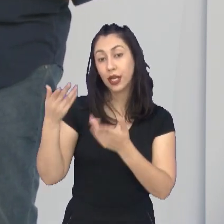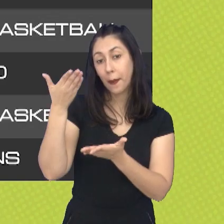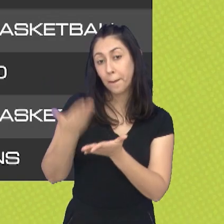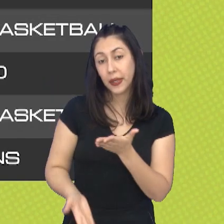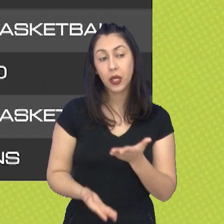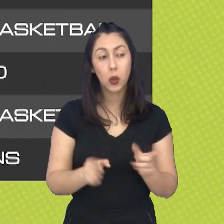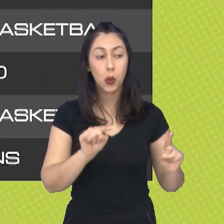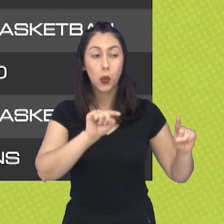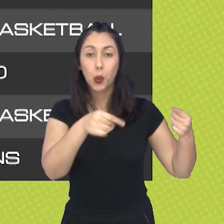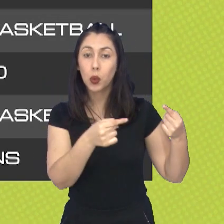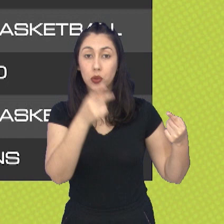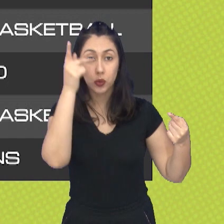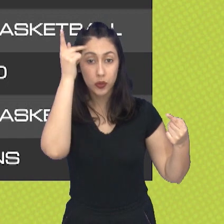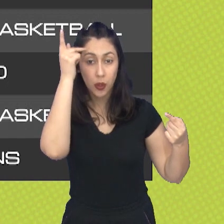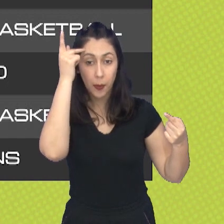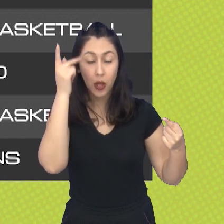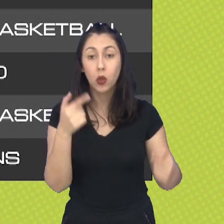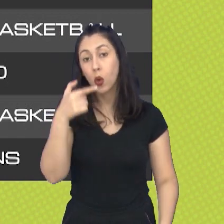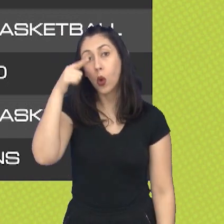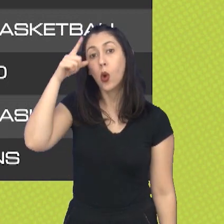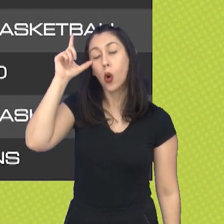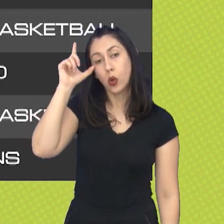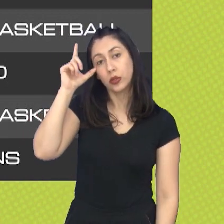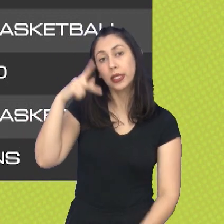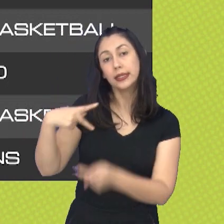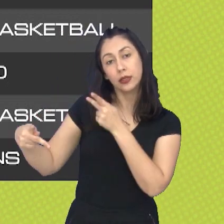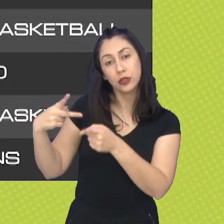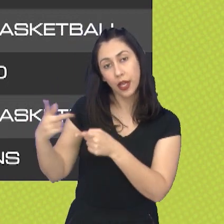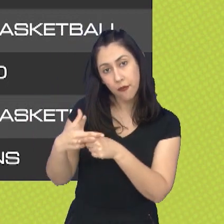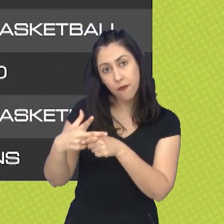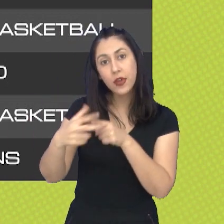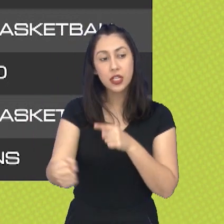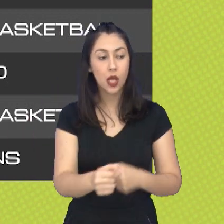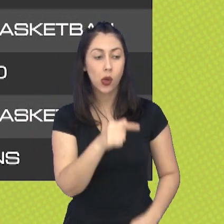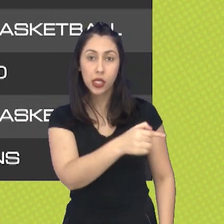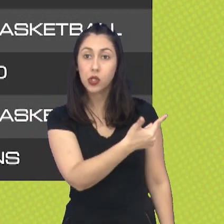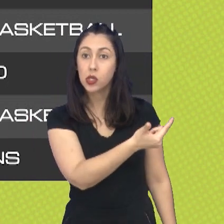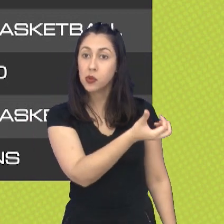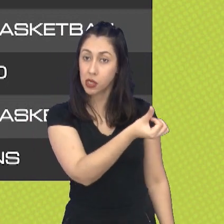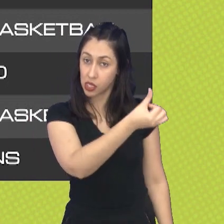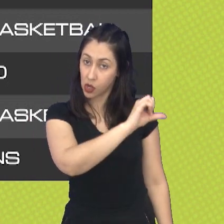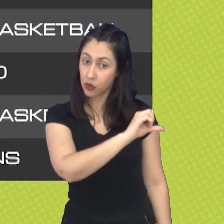Paulo, venceu ontem o Pinheiros. Próximo jogo, dia 13, domingo, 11 horas da manhã,